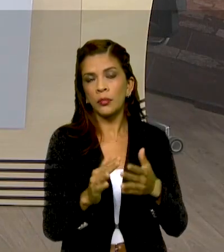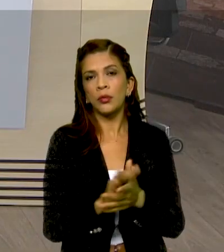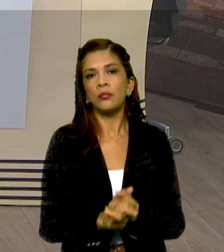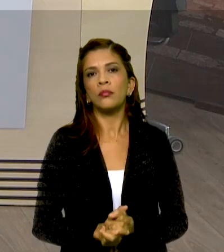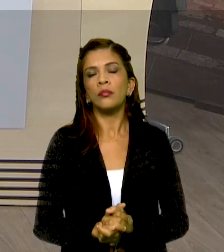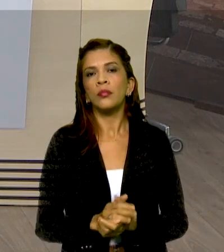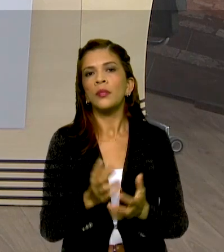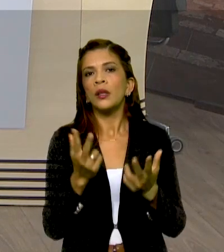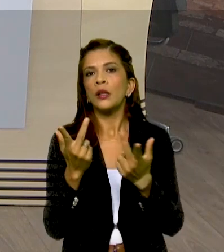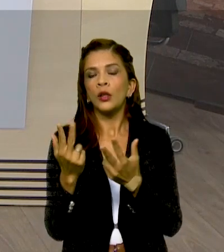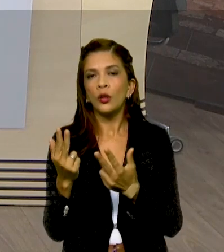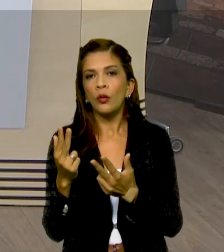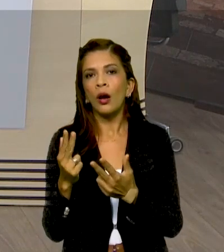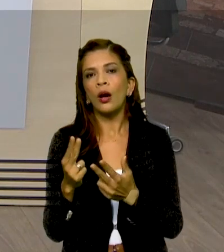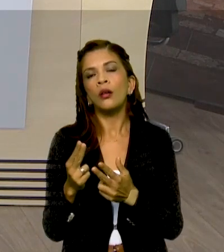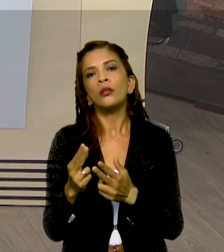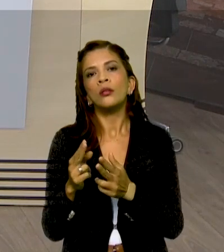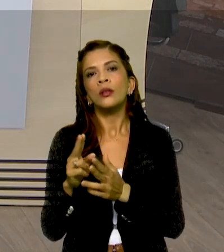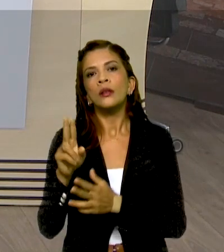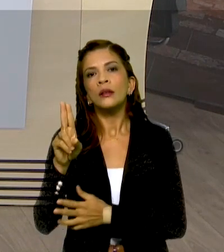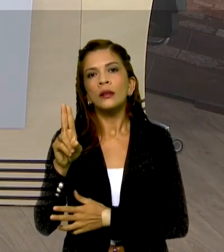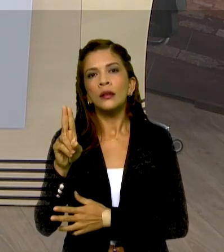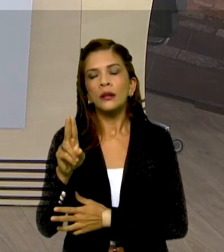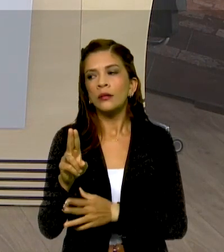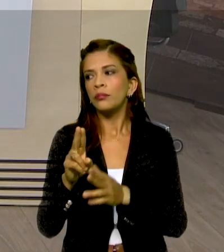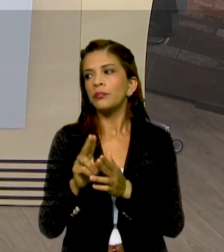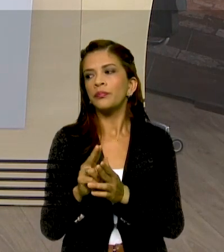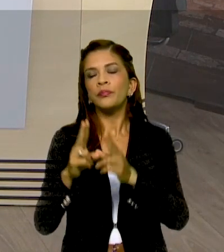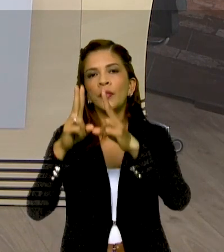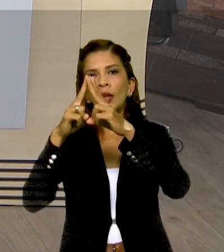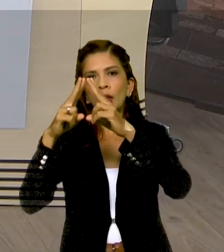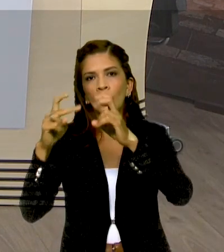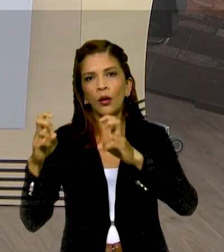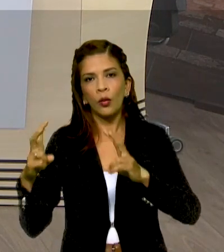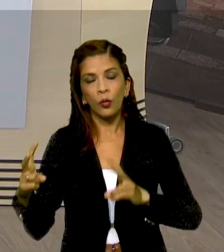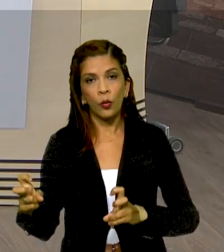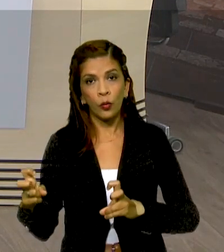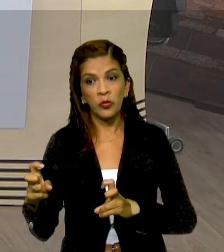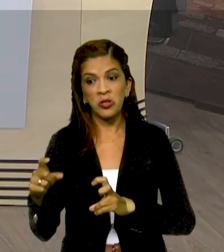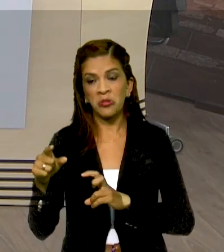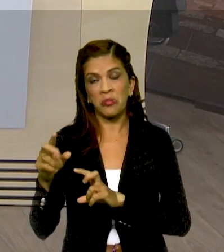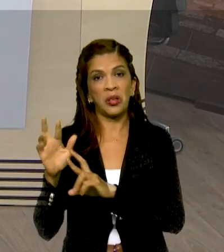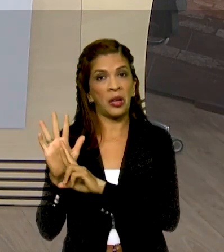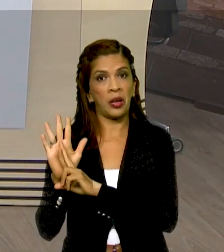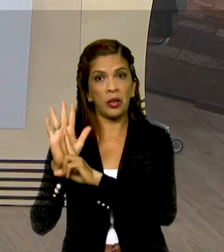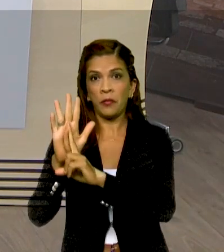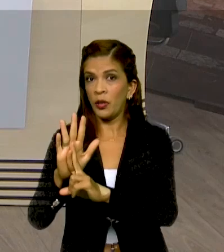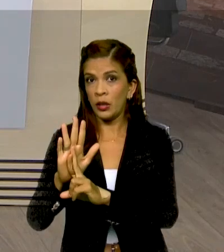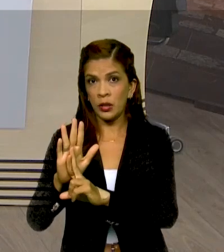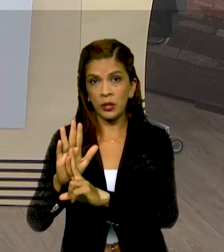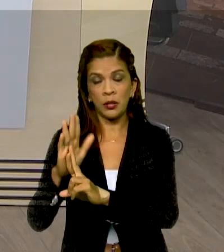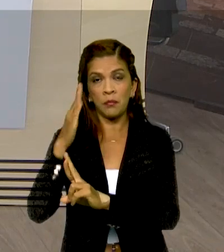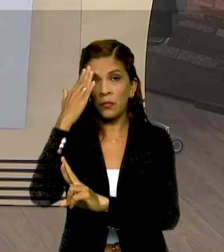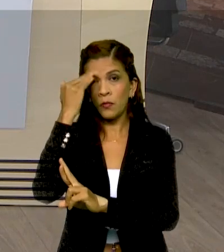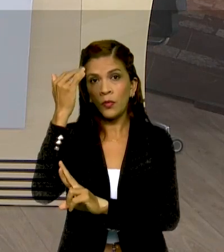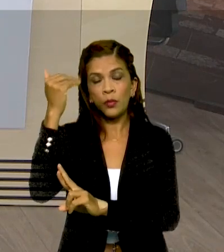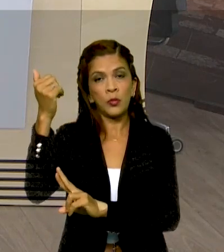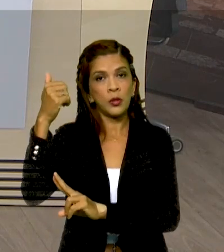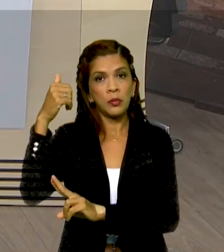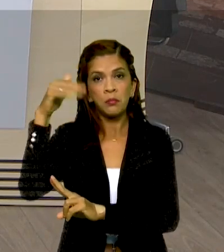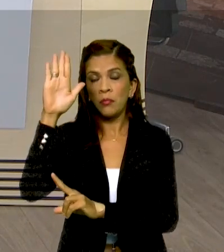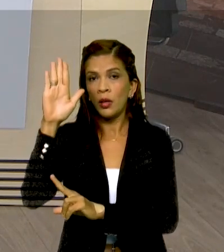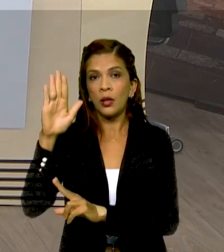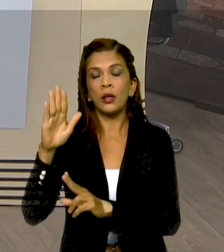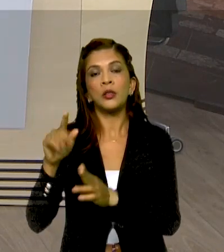coisa na UFSC, que é a Universidade Federal de Santa Catarina, que é a principal referência que nós temos a nível nacional em pesquisas em